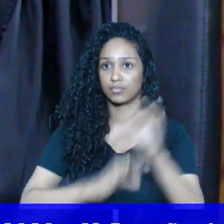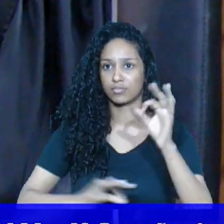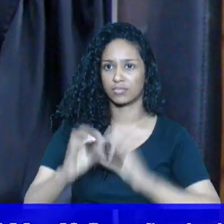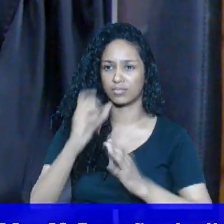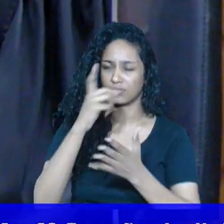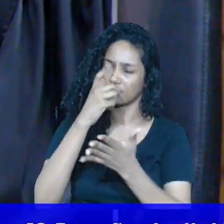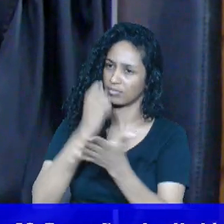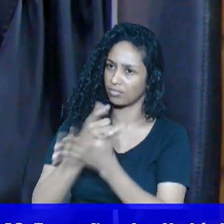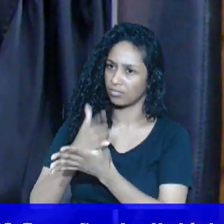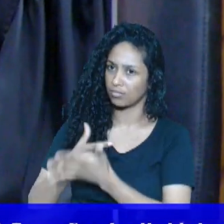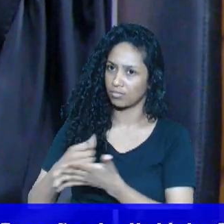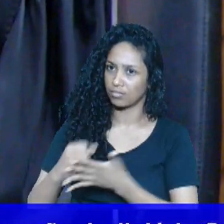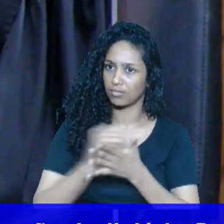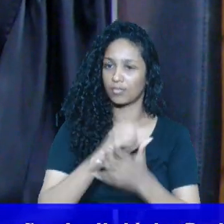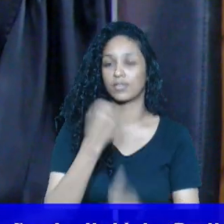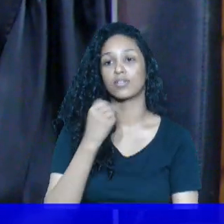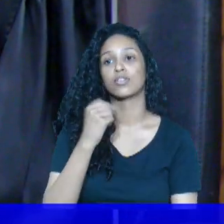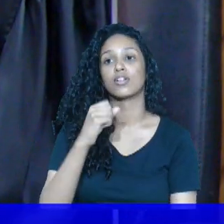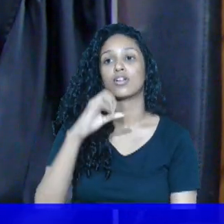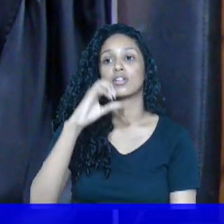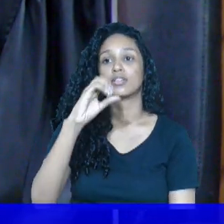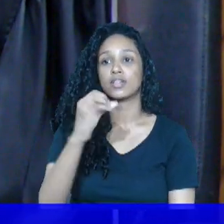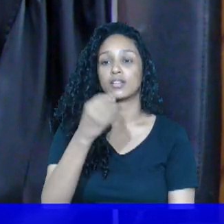de contas, número